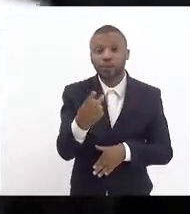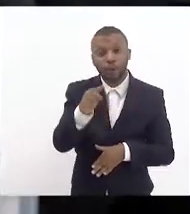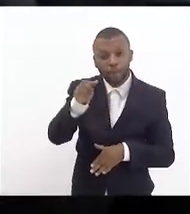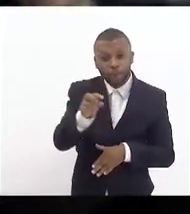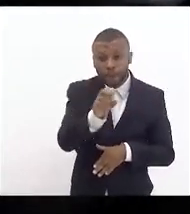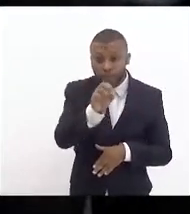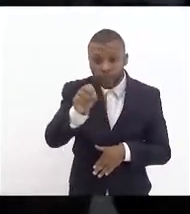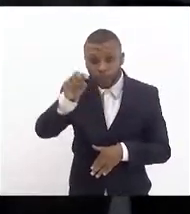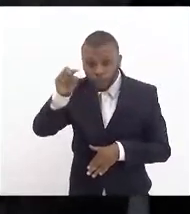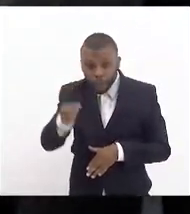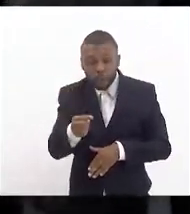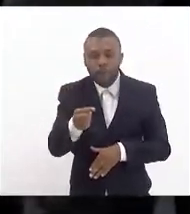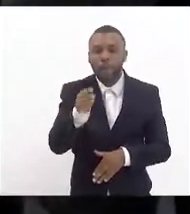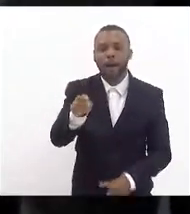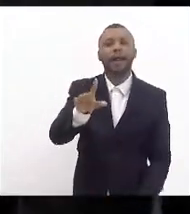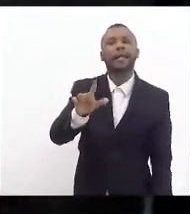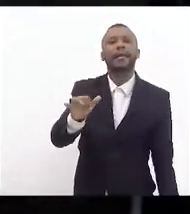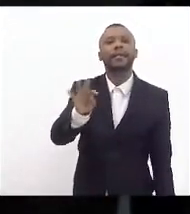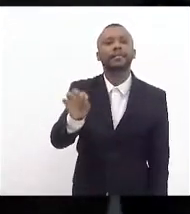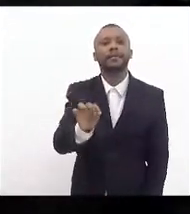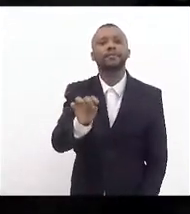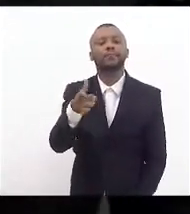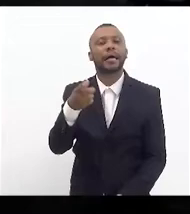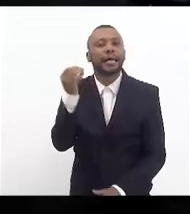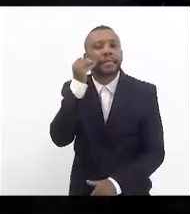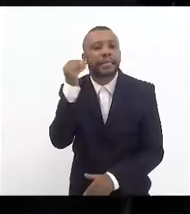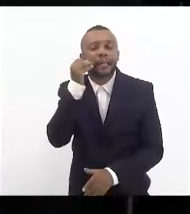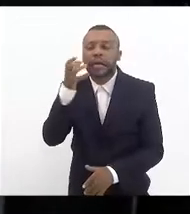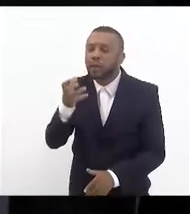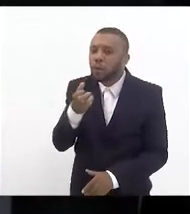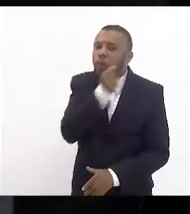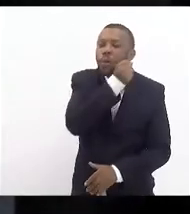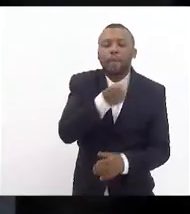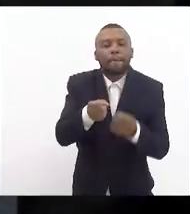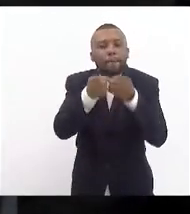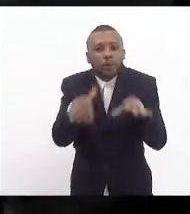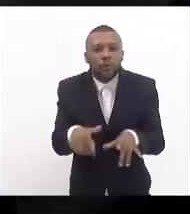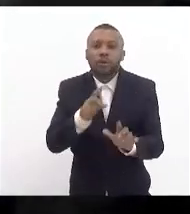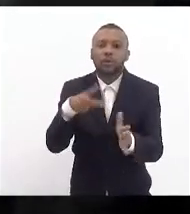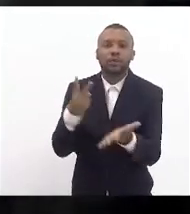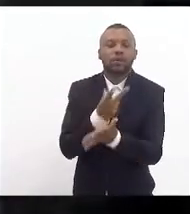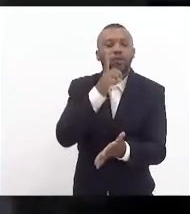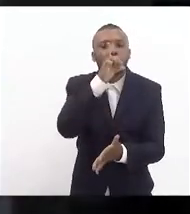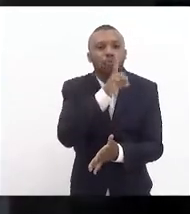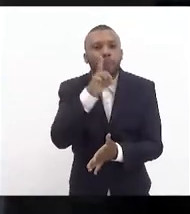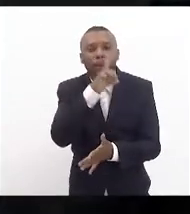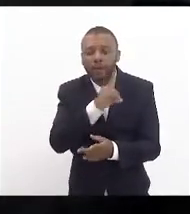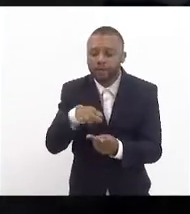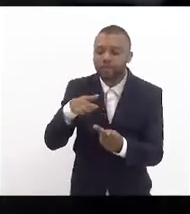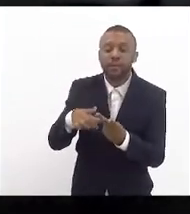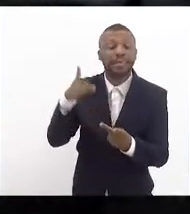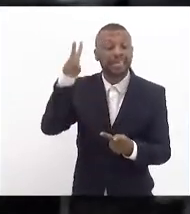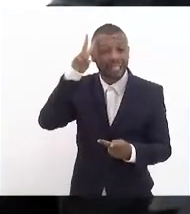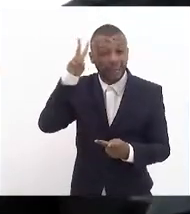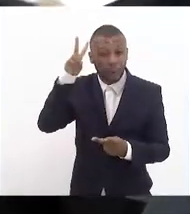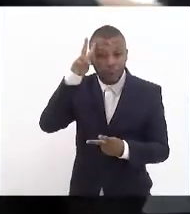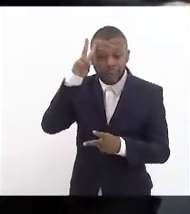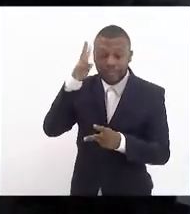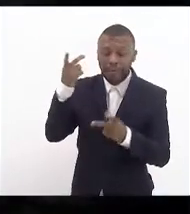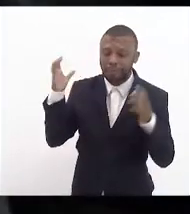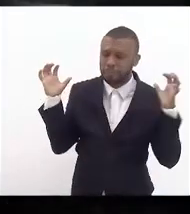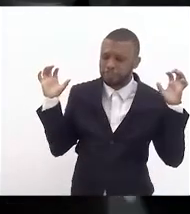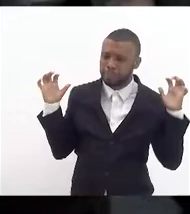grande prejuízo causado pelas enchentes de domingo e de segunda-feira